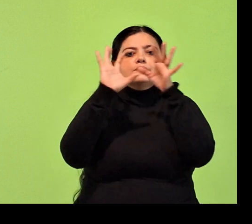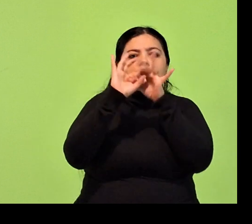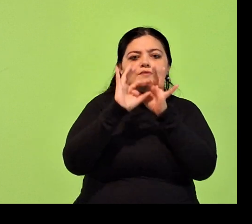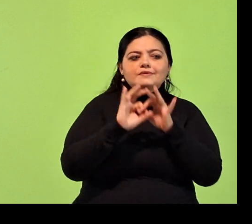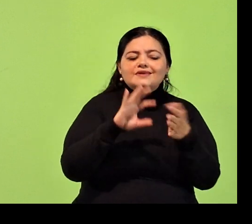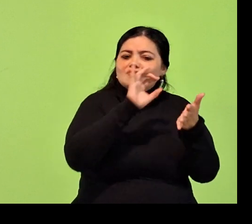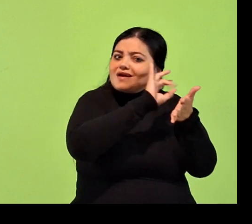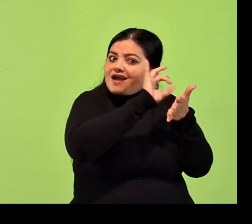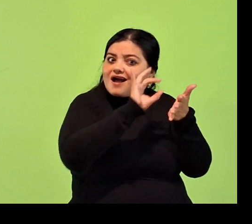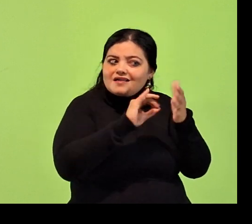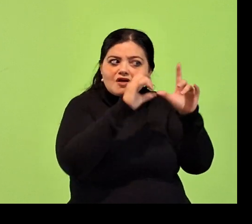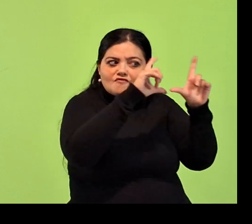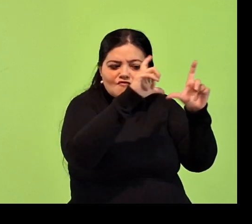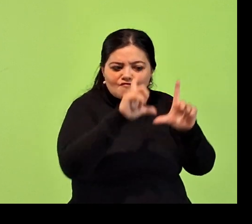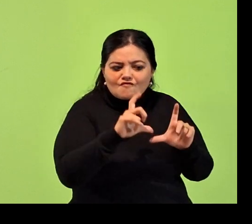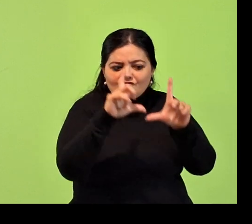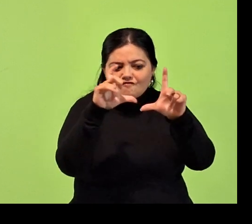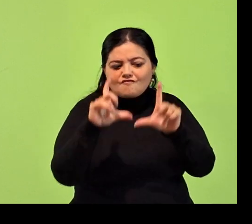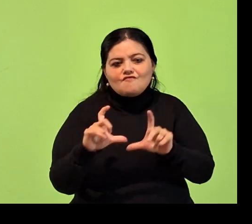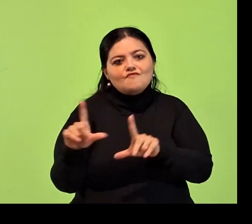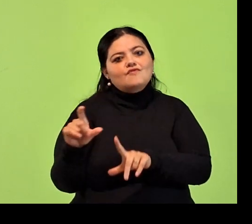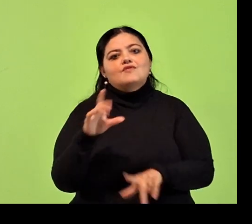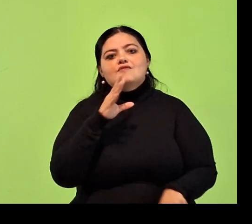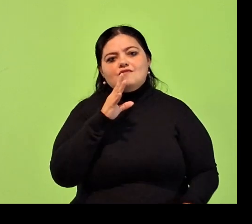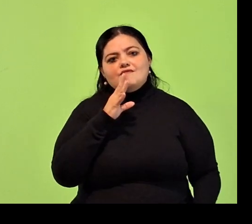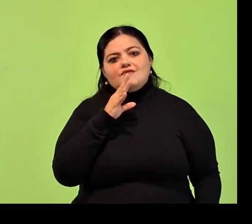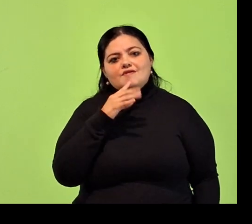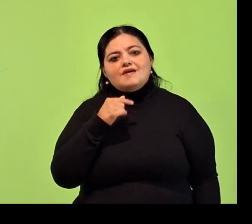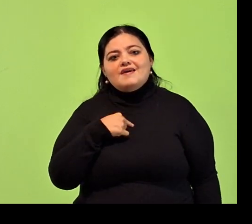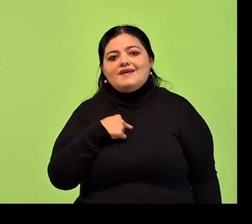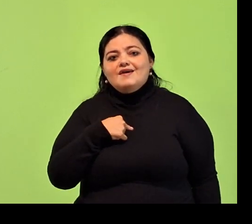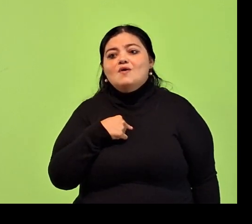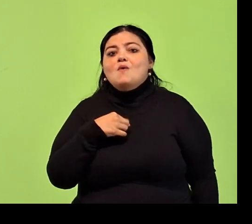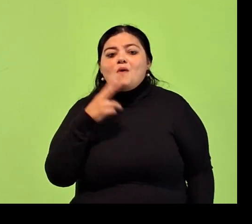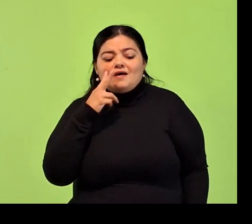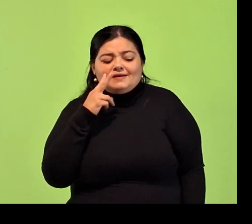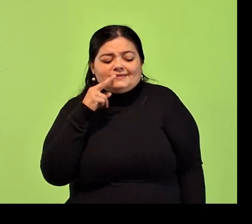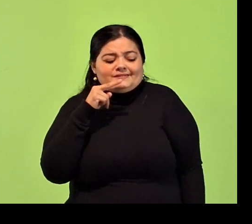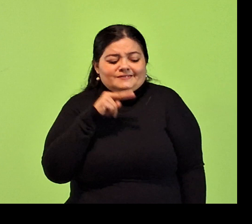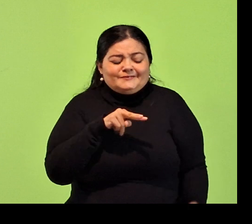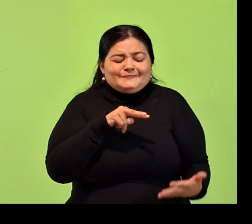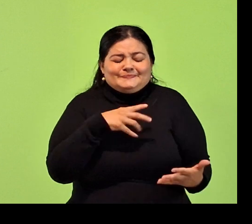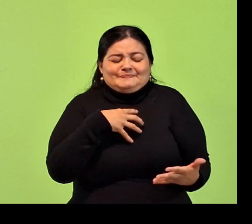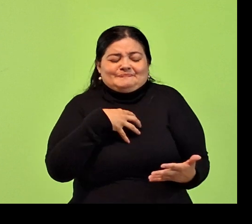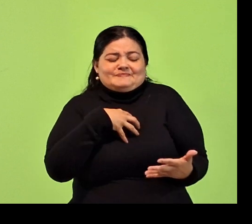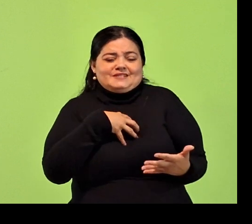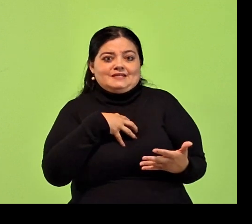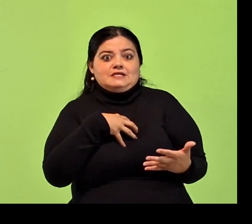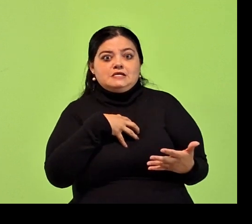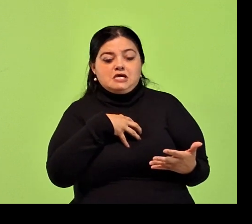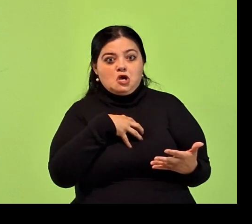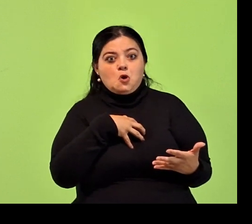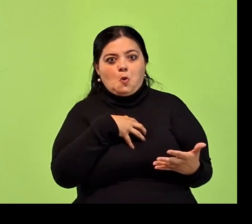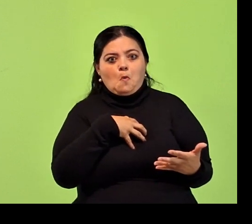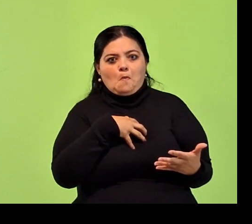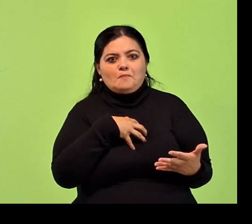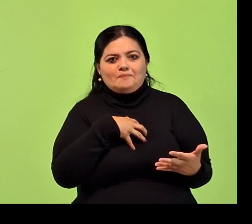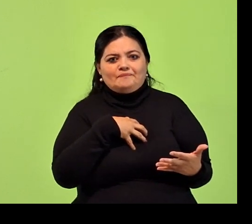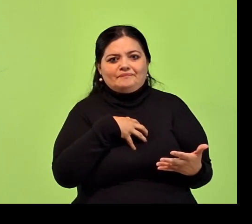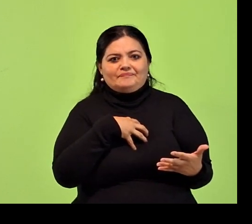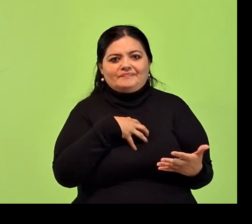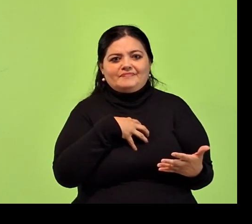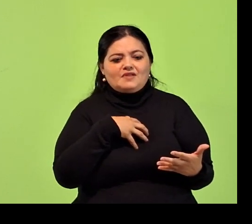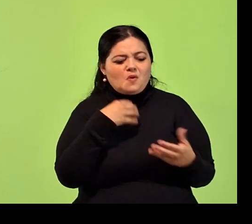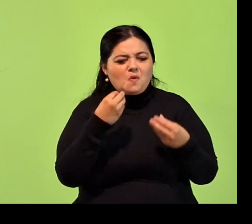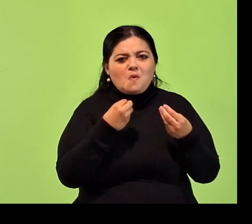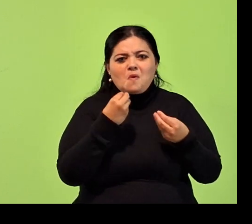fotos, e isso com certeza afeta a minha capacidade de olhar para elas sem fazer induções sobre o